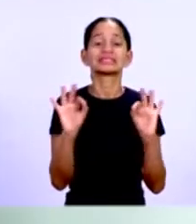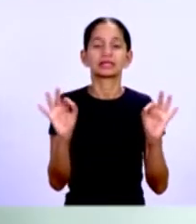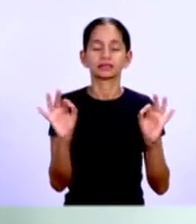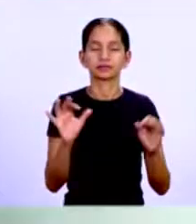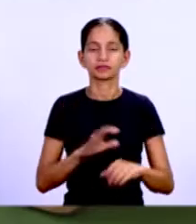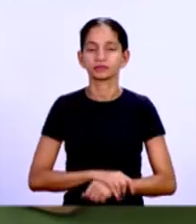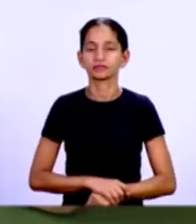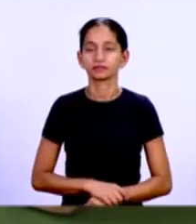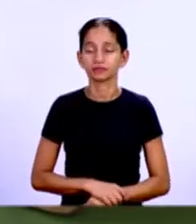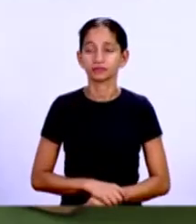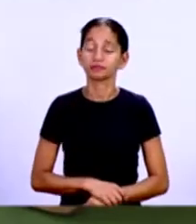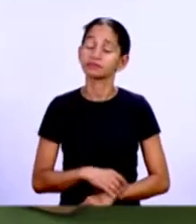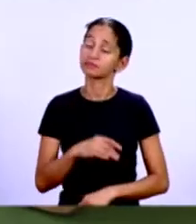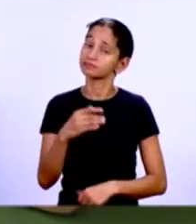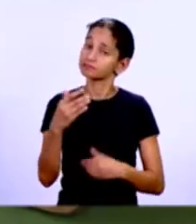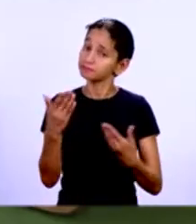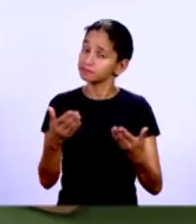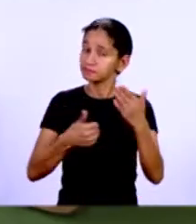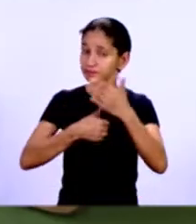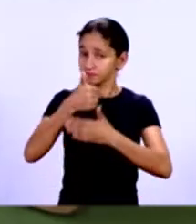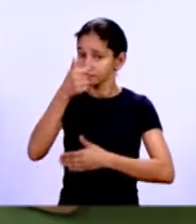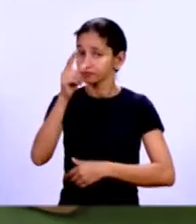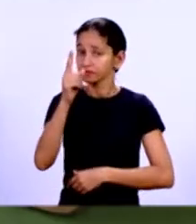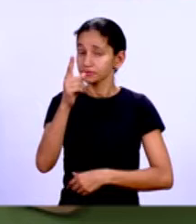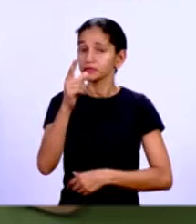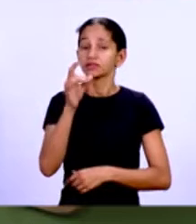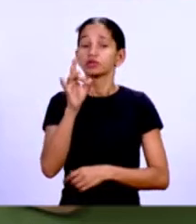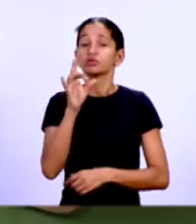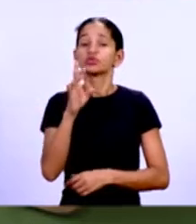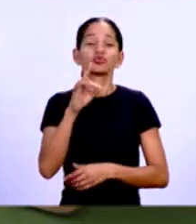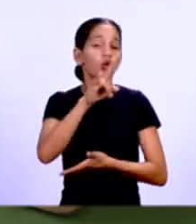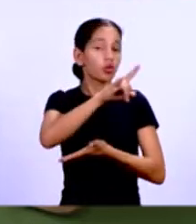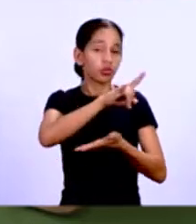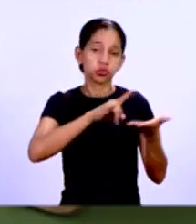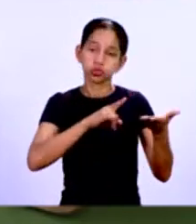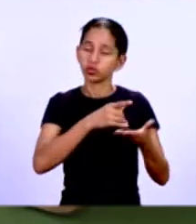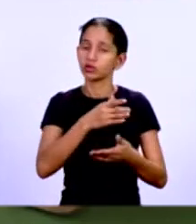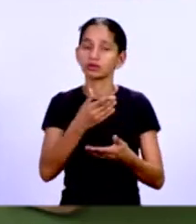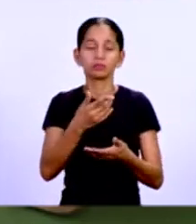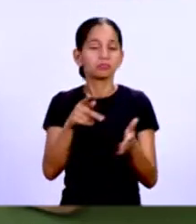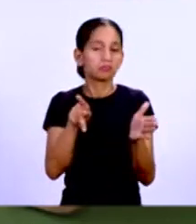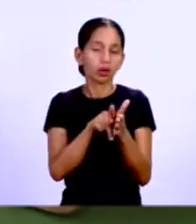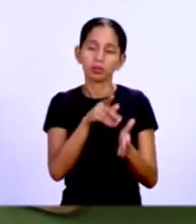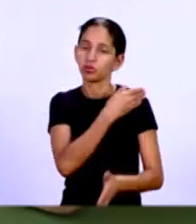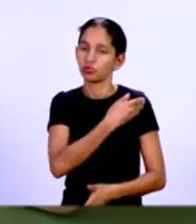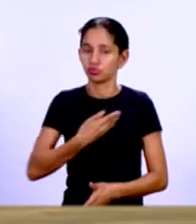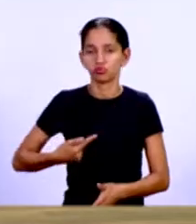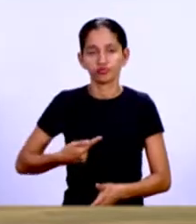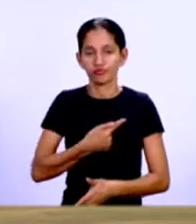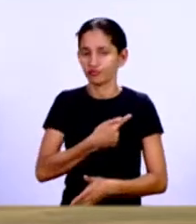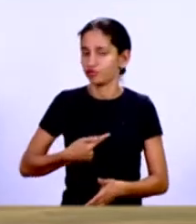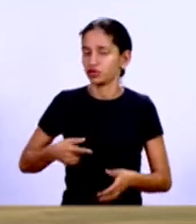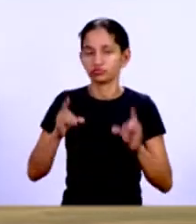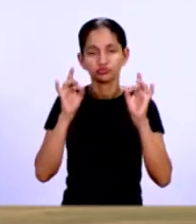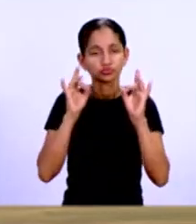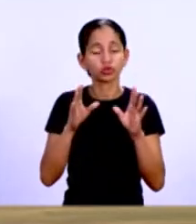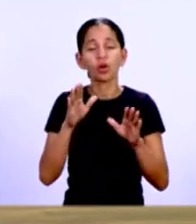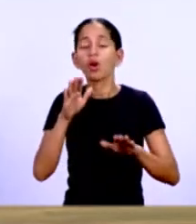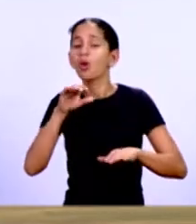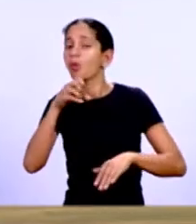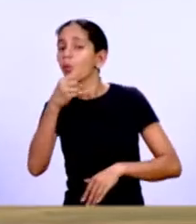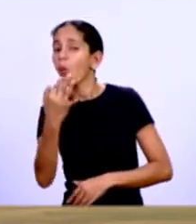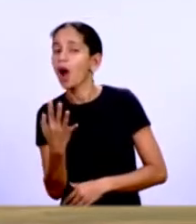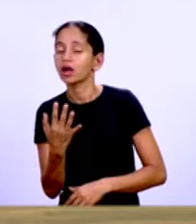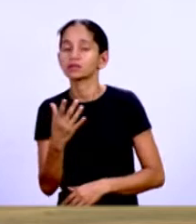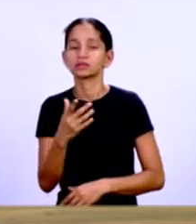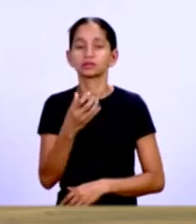protege? Um bom investimento hoje em dia são títulos públicos. Eu estava verificando nessa semana quais são as taxas